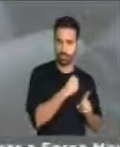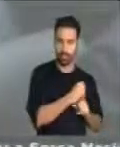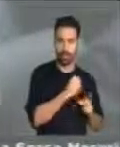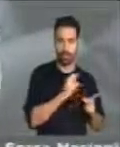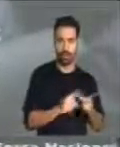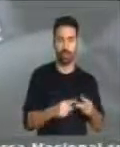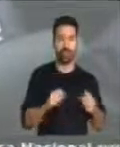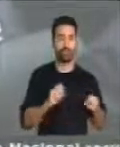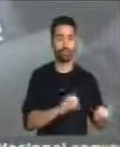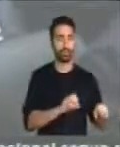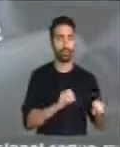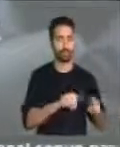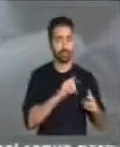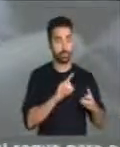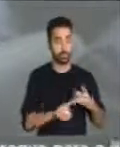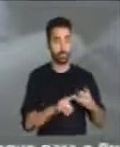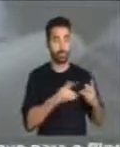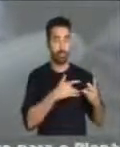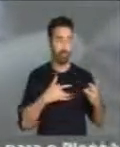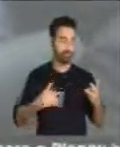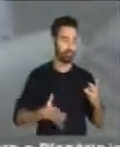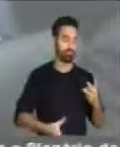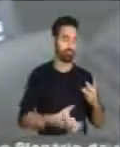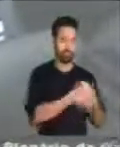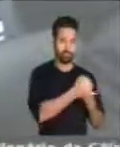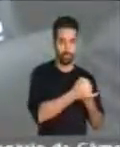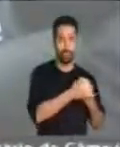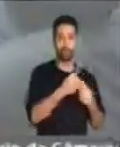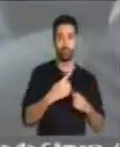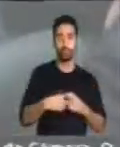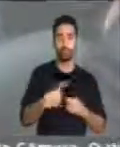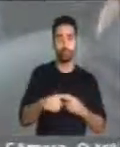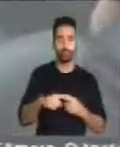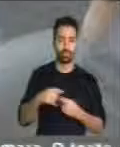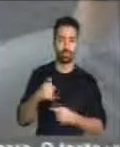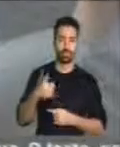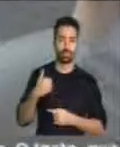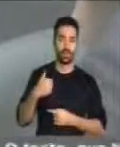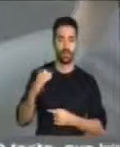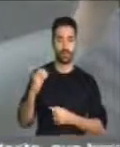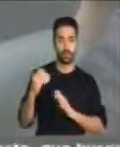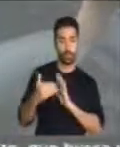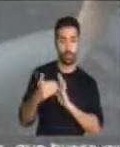da Saúde, porque a primeira infância, ela é fundamental.